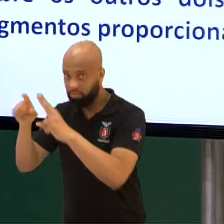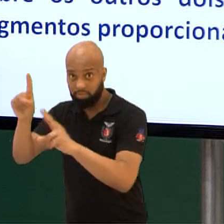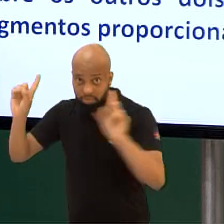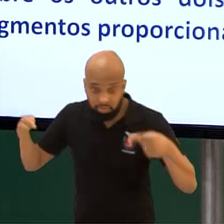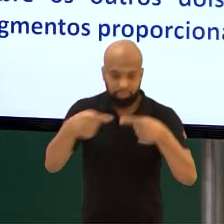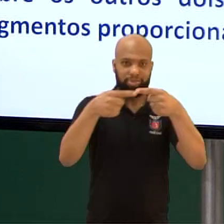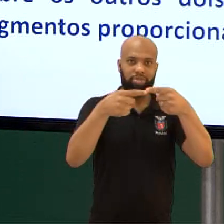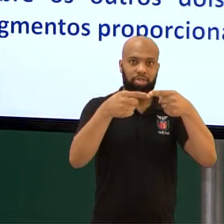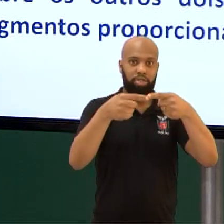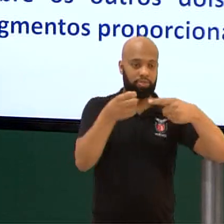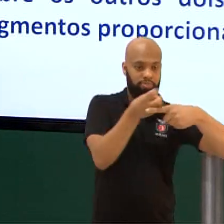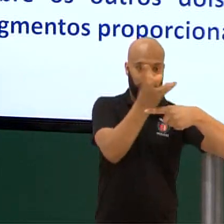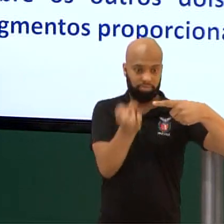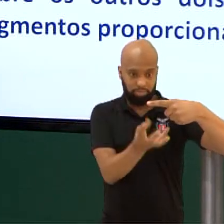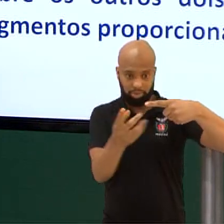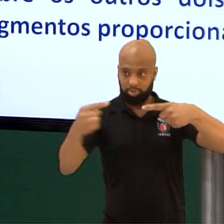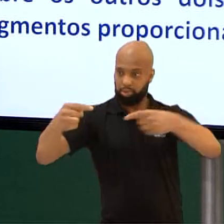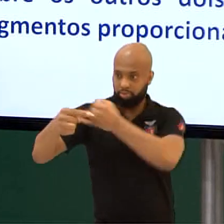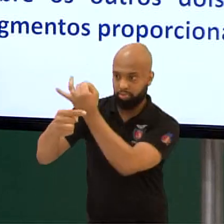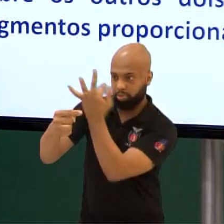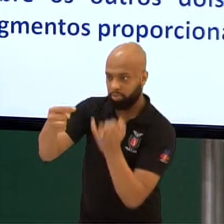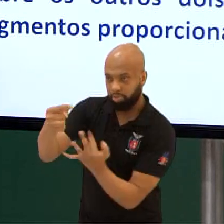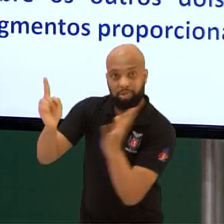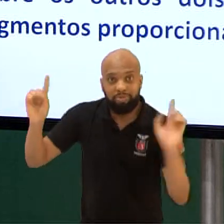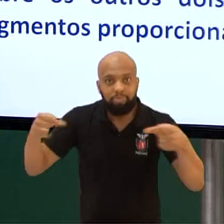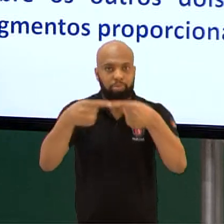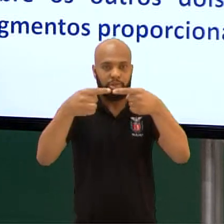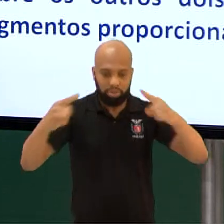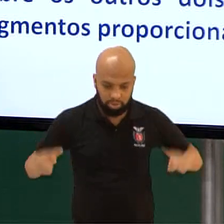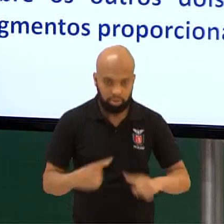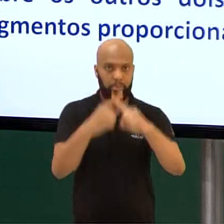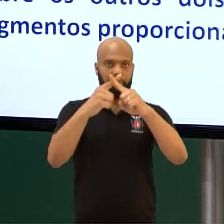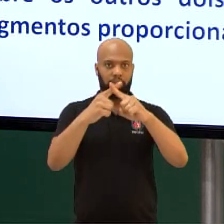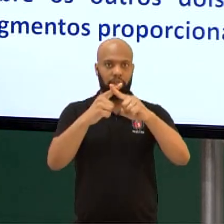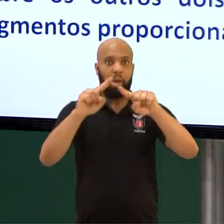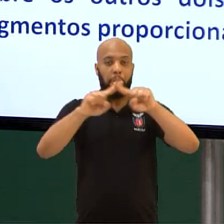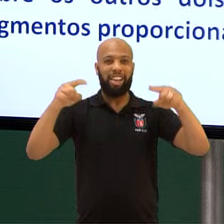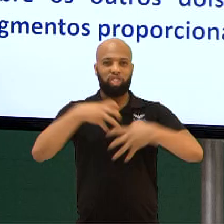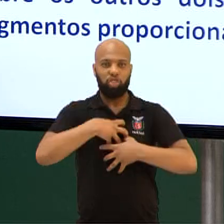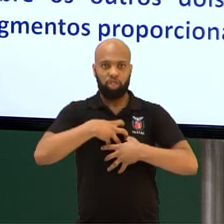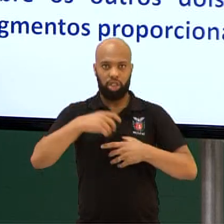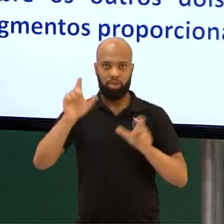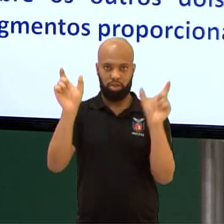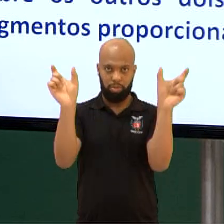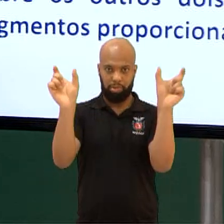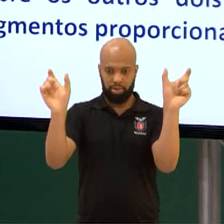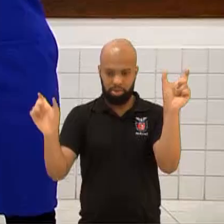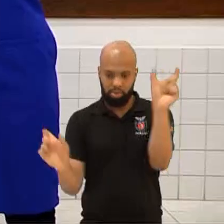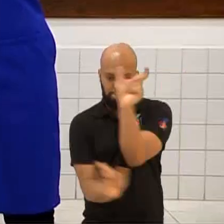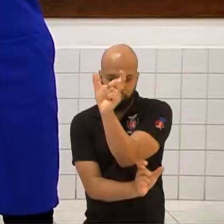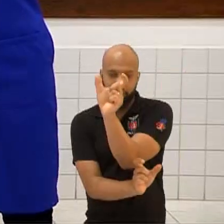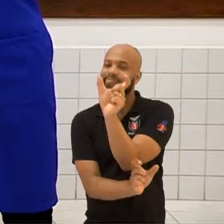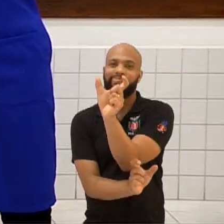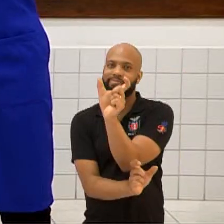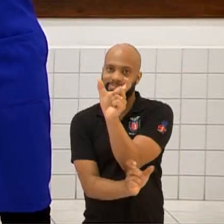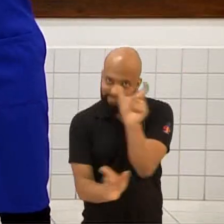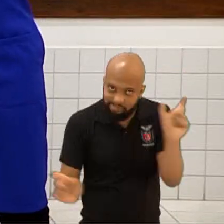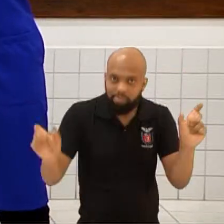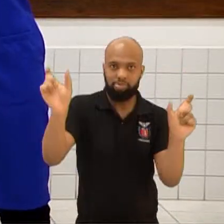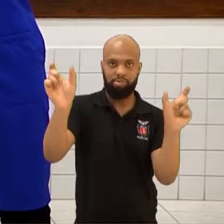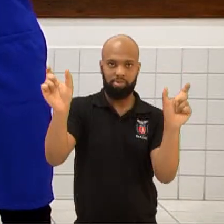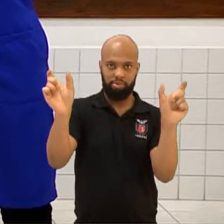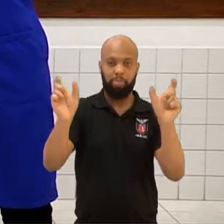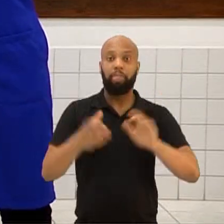inversamente proporcionais não são aplicadas aqui no Teorema de Thales, né? Tem aqui uma pergunta, professor. Pergunta do João de Ponta